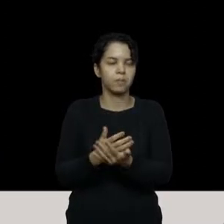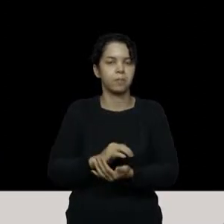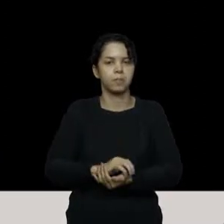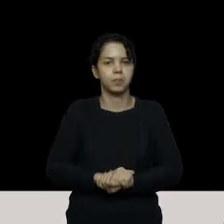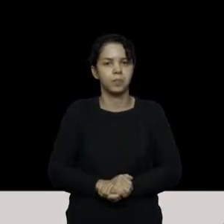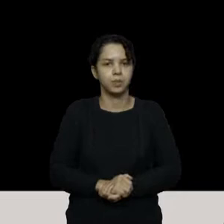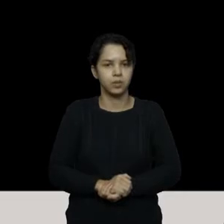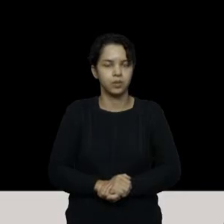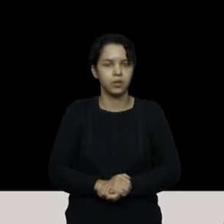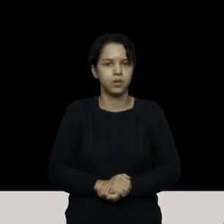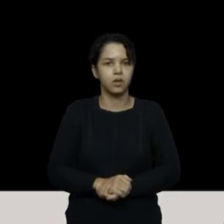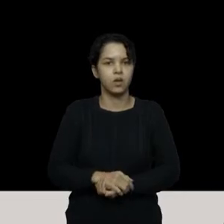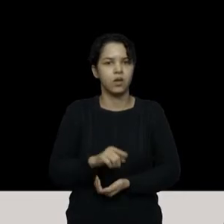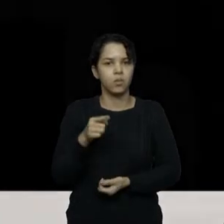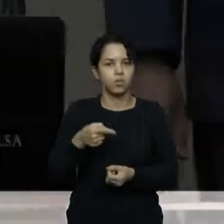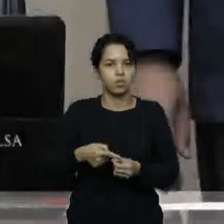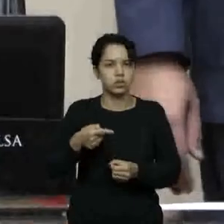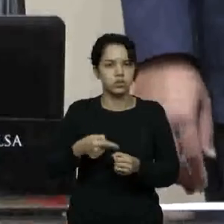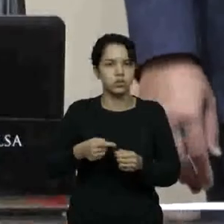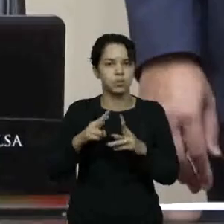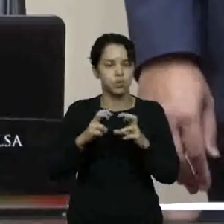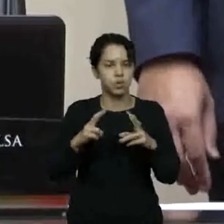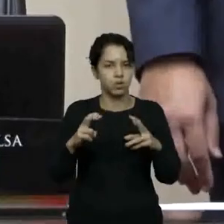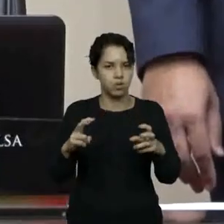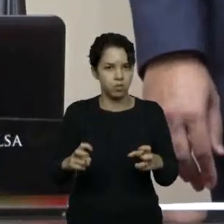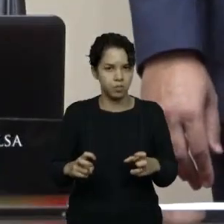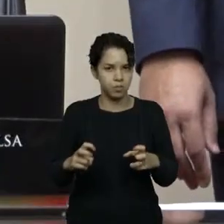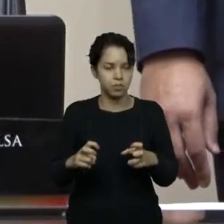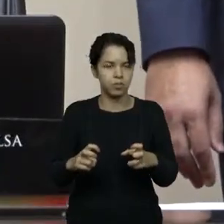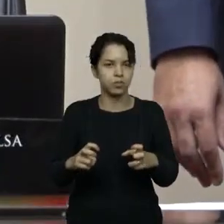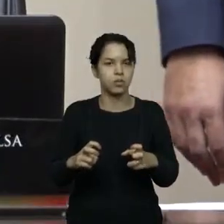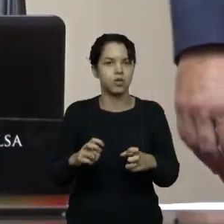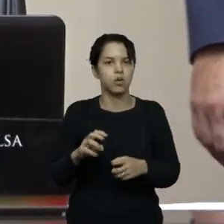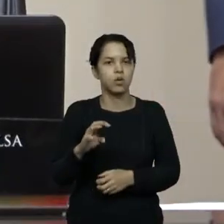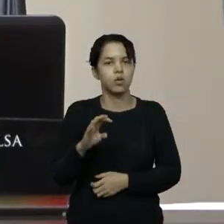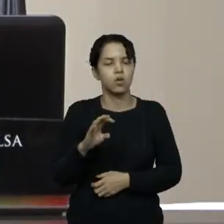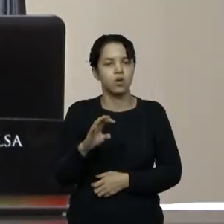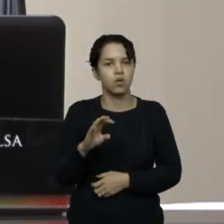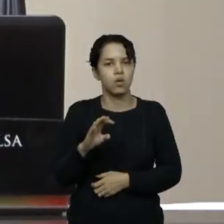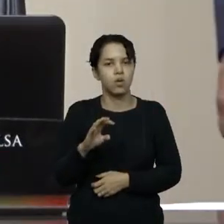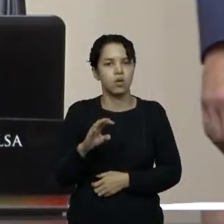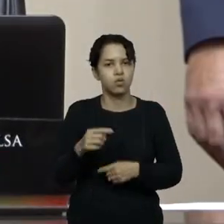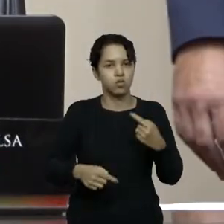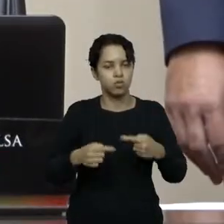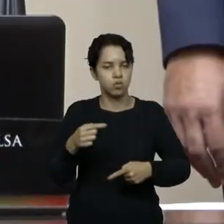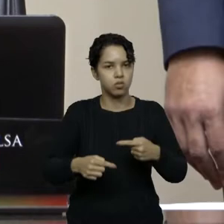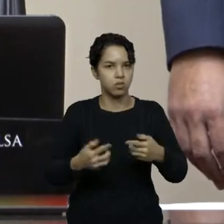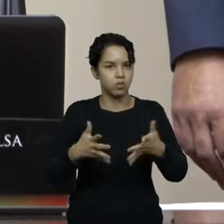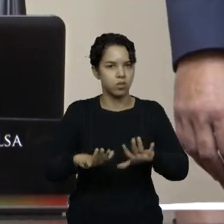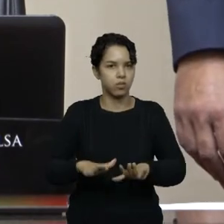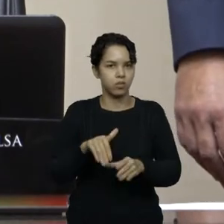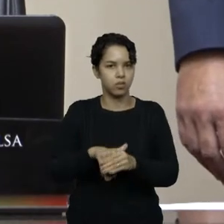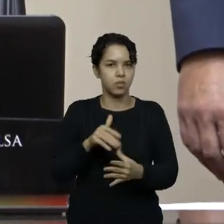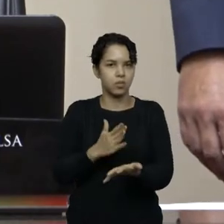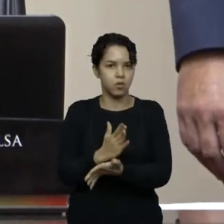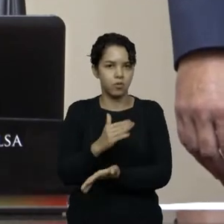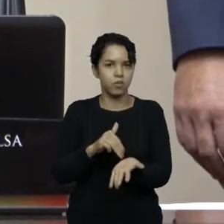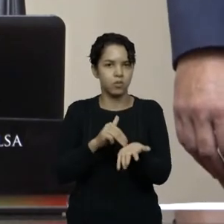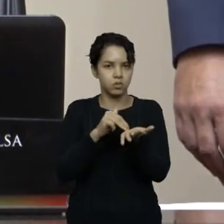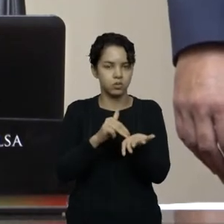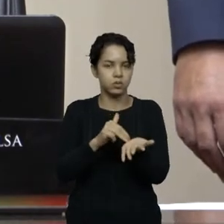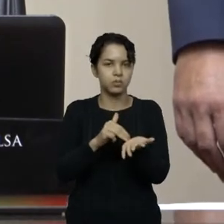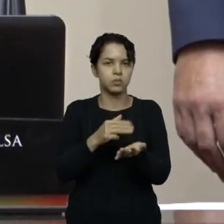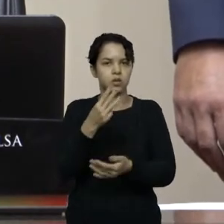de Miranda no município de Florianópolis discussão não havendo Quem Queira discutir e votar só aprovado emoção no